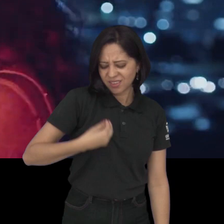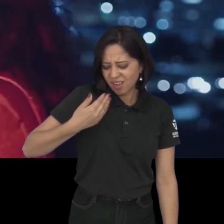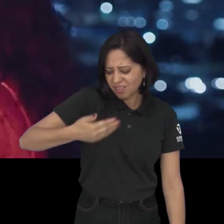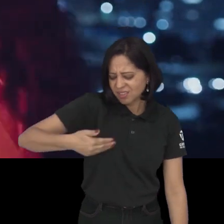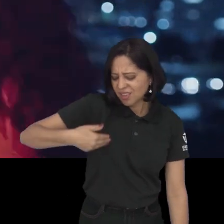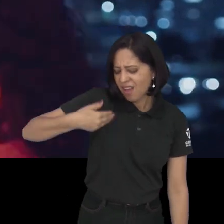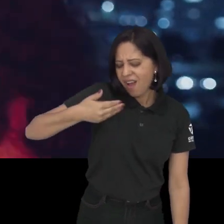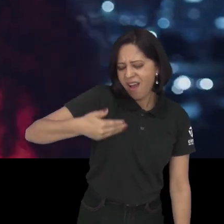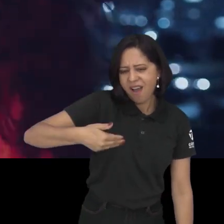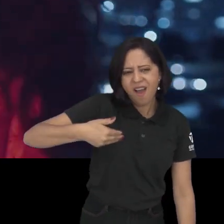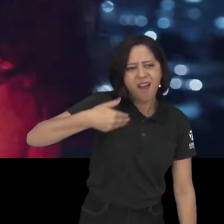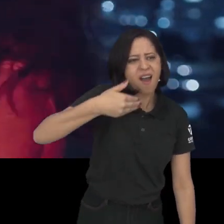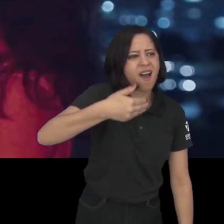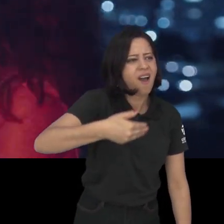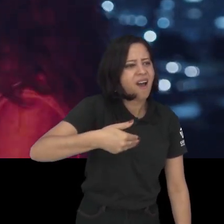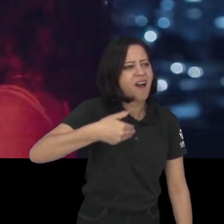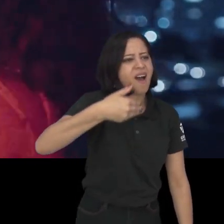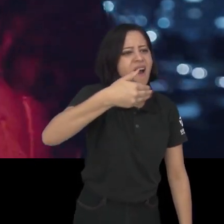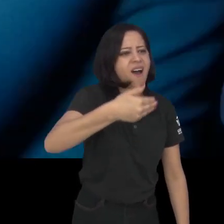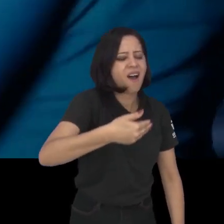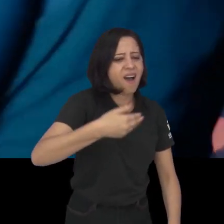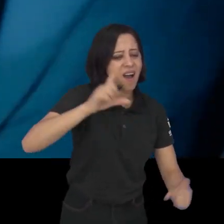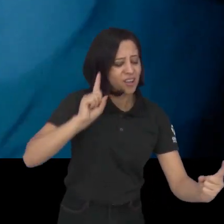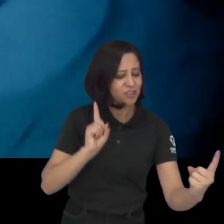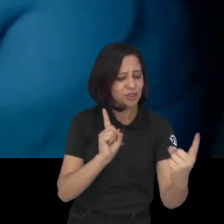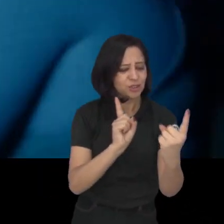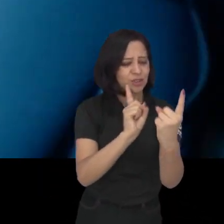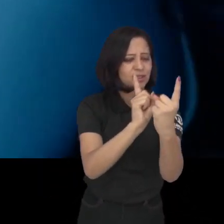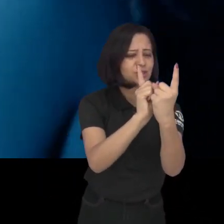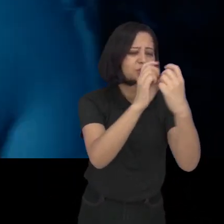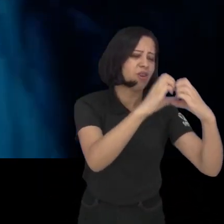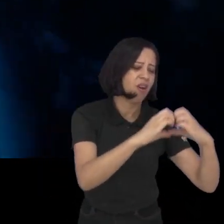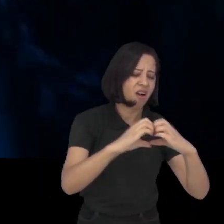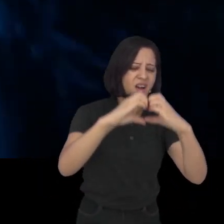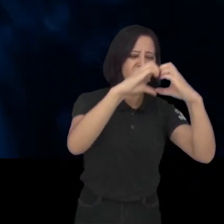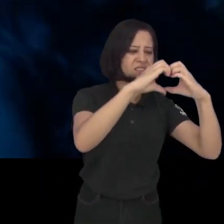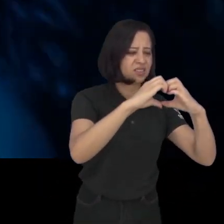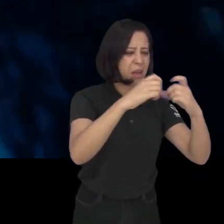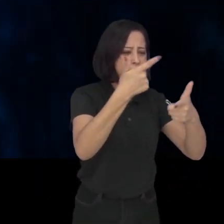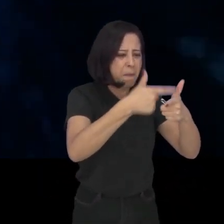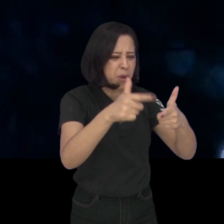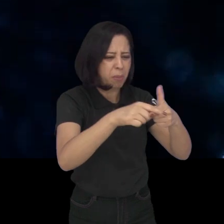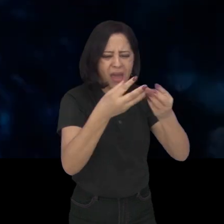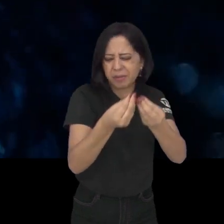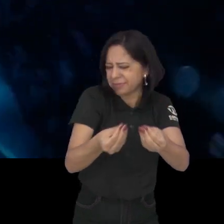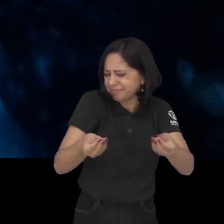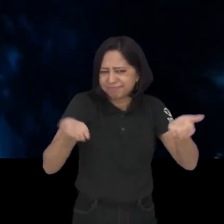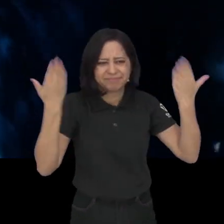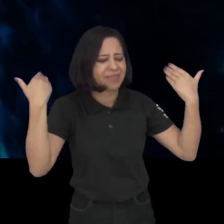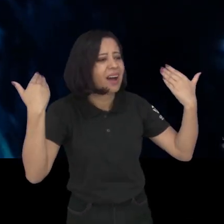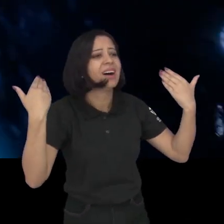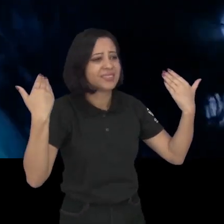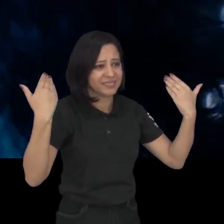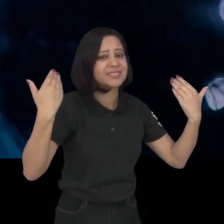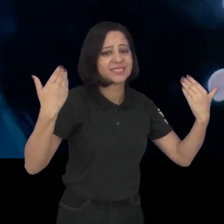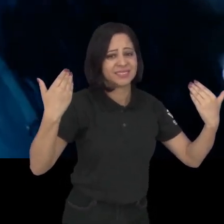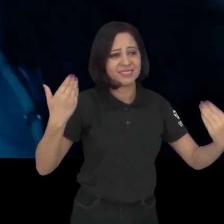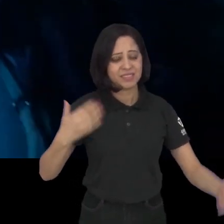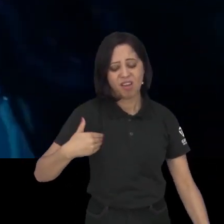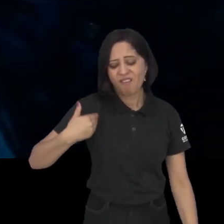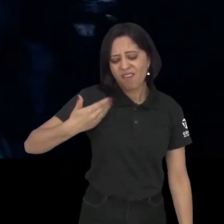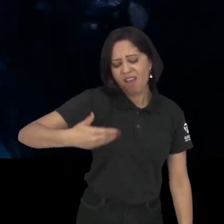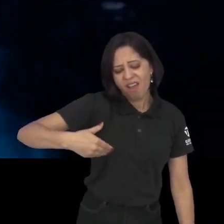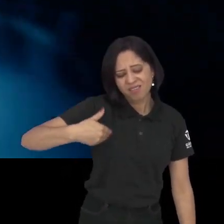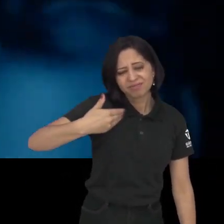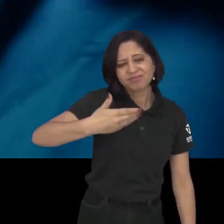viver tudo aquilo de novo, sair desse sufoco, depois a